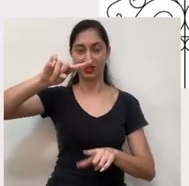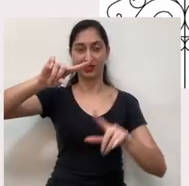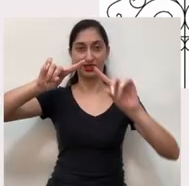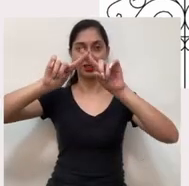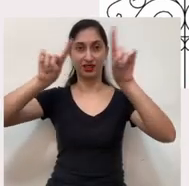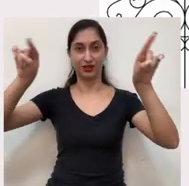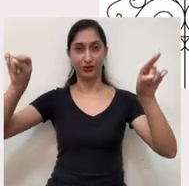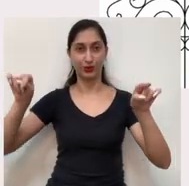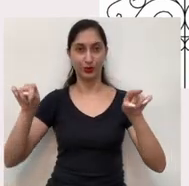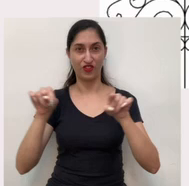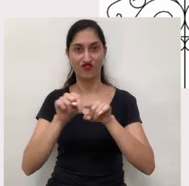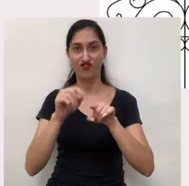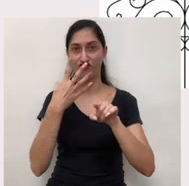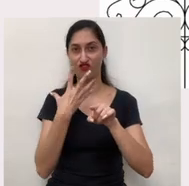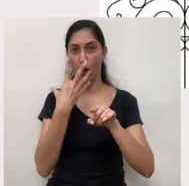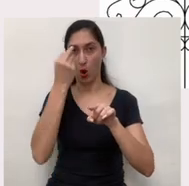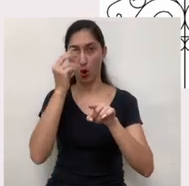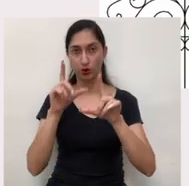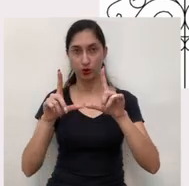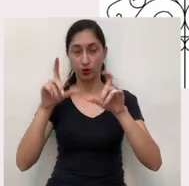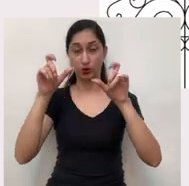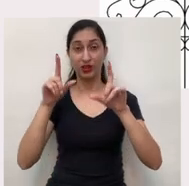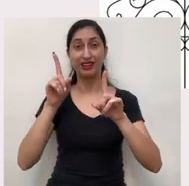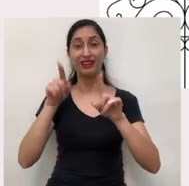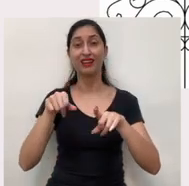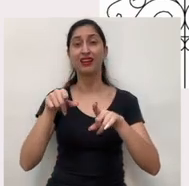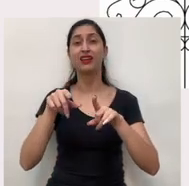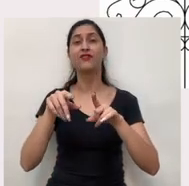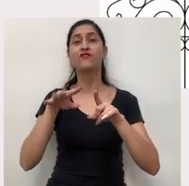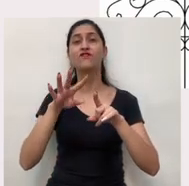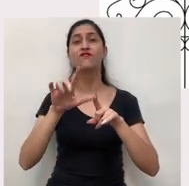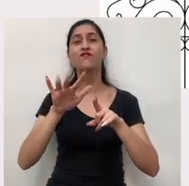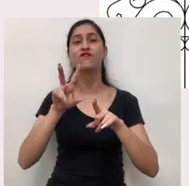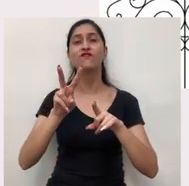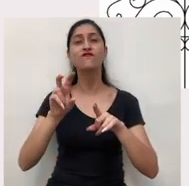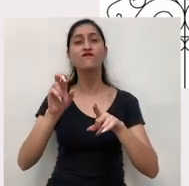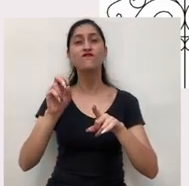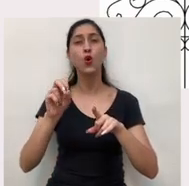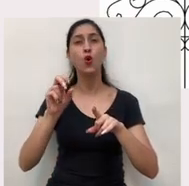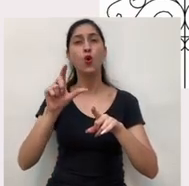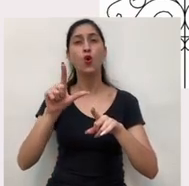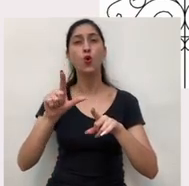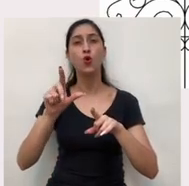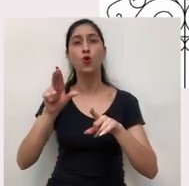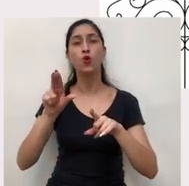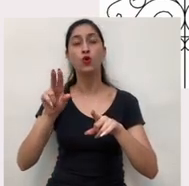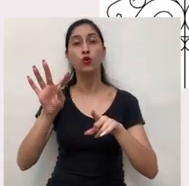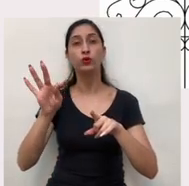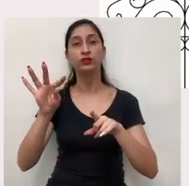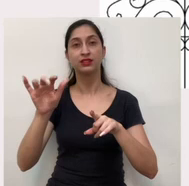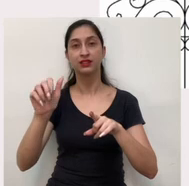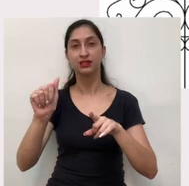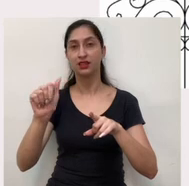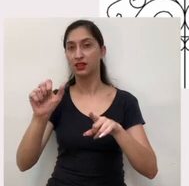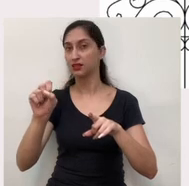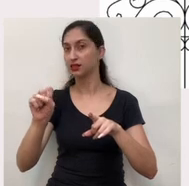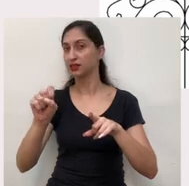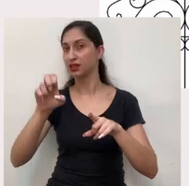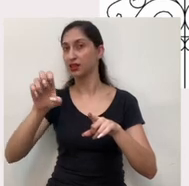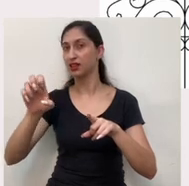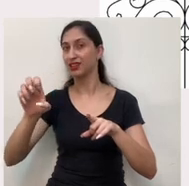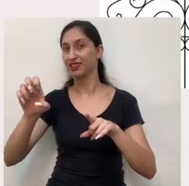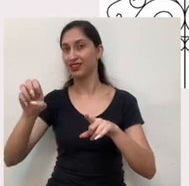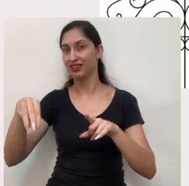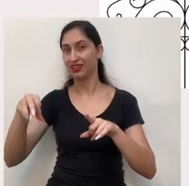é uma sobreposição de volutas em S. E aí teve esse